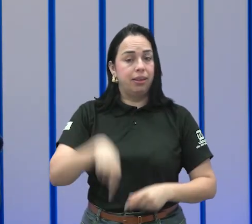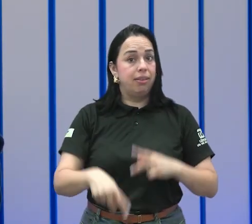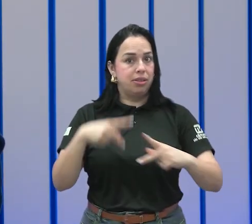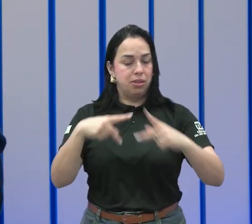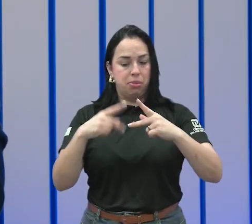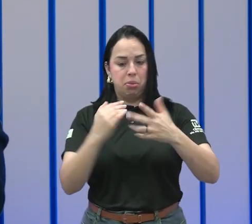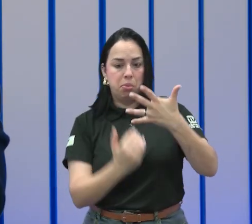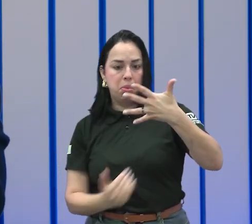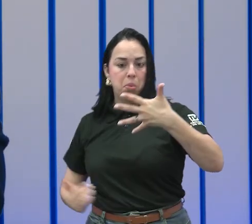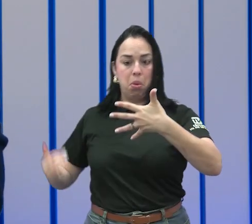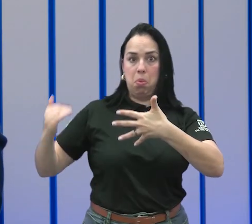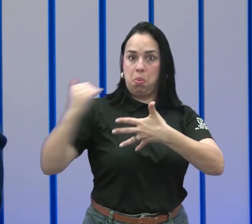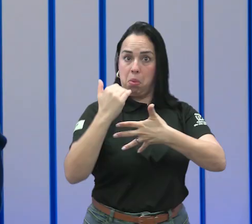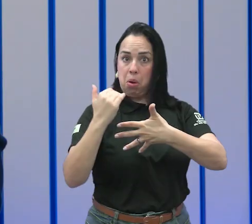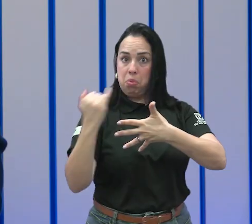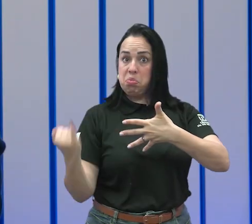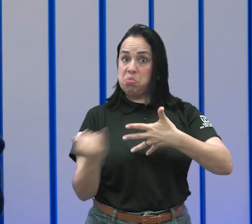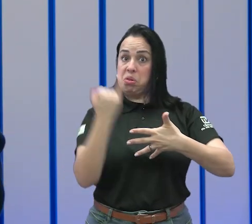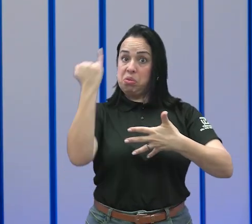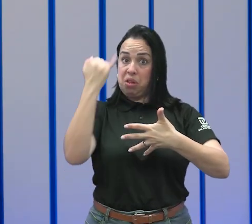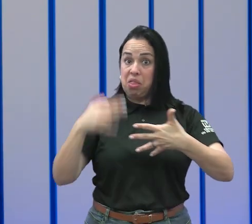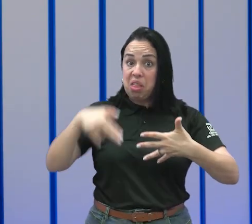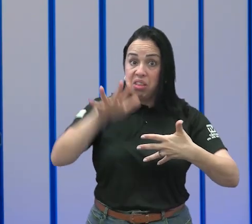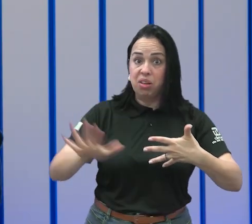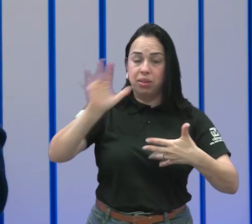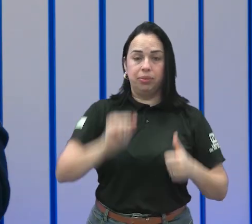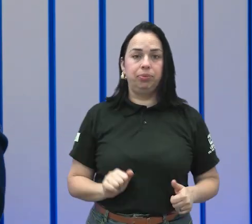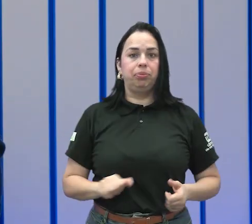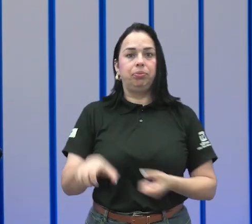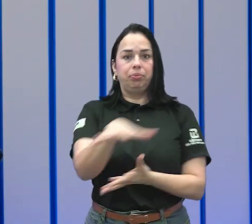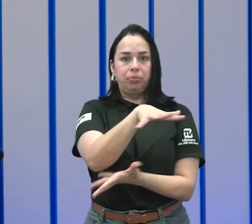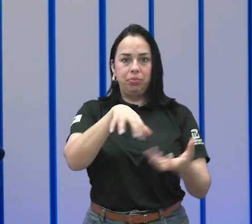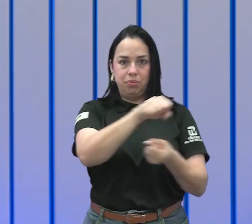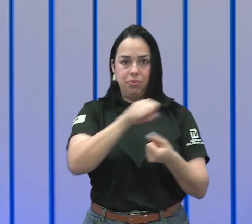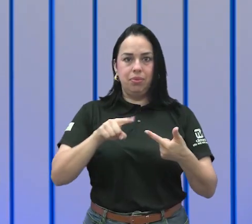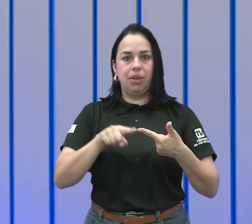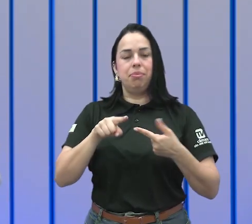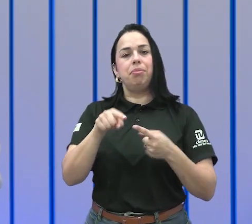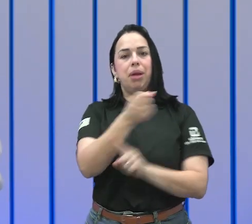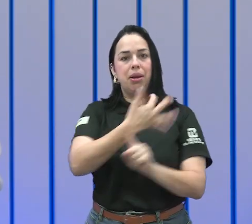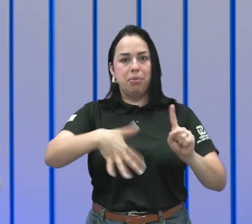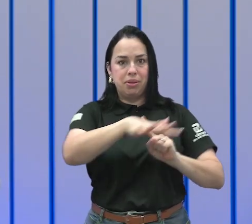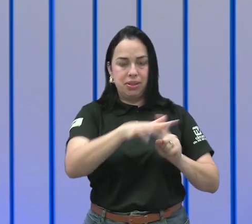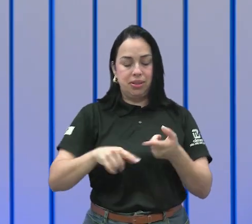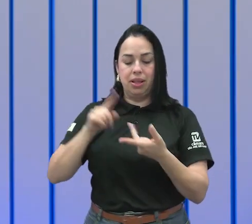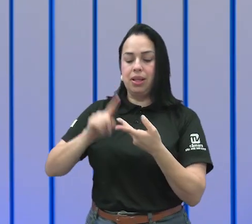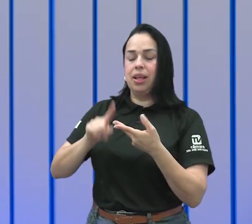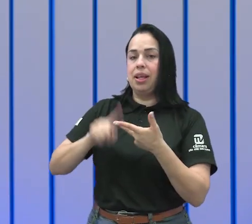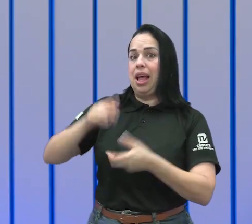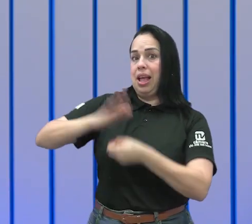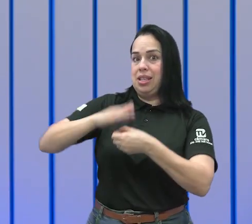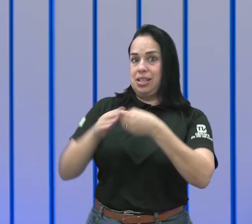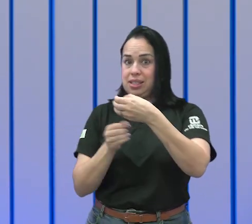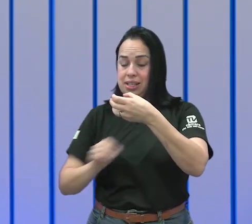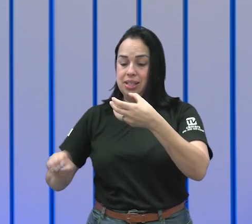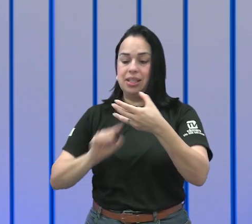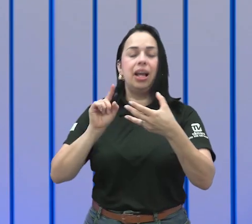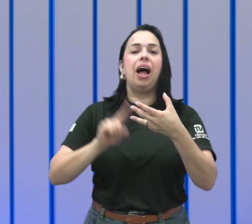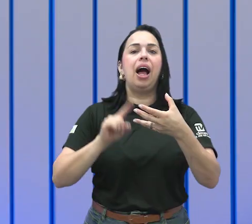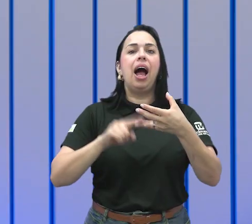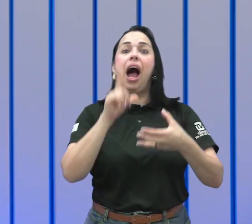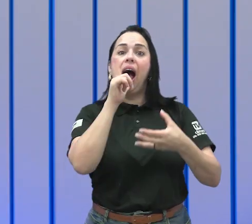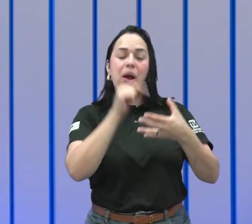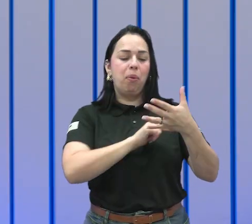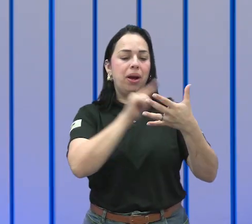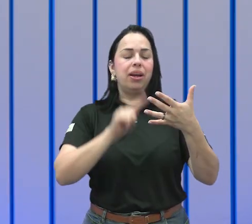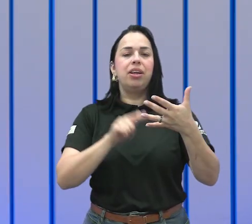também como São José alcançou posição de destaque no ranking nacional. Sustentabilidade e meio ambiente, como saneamento,